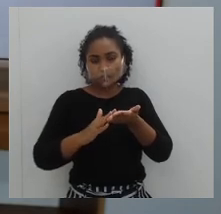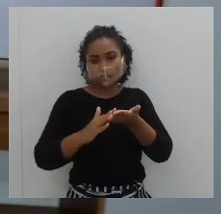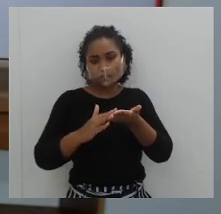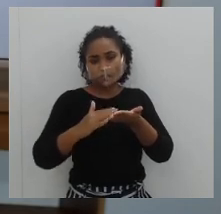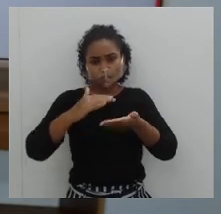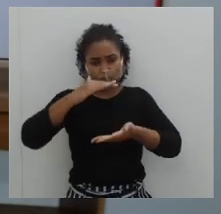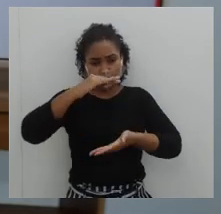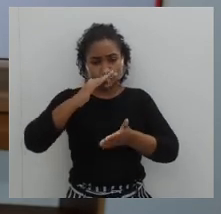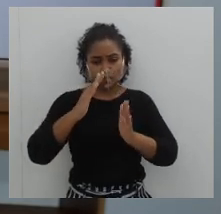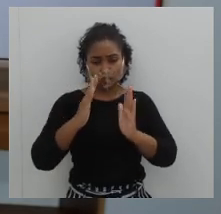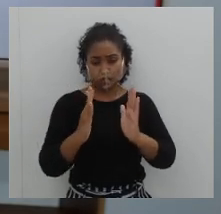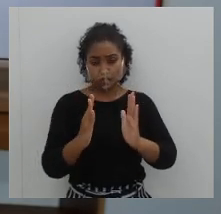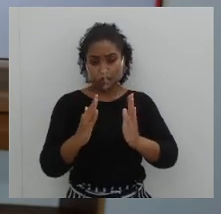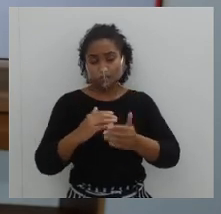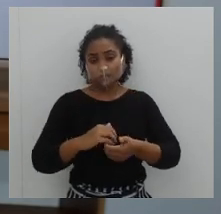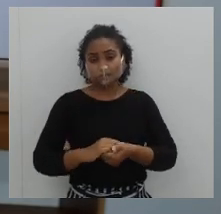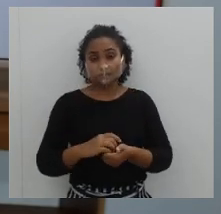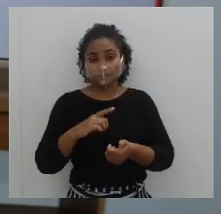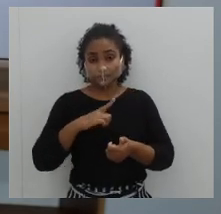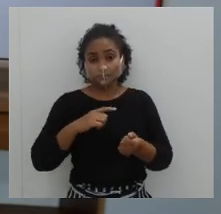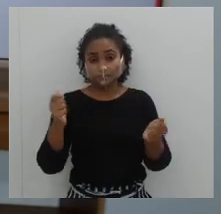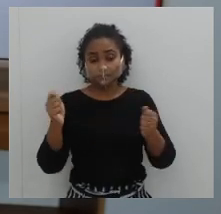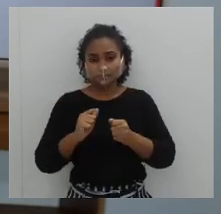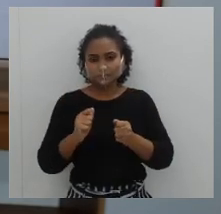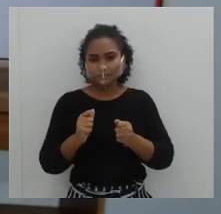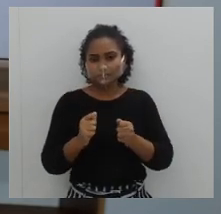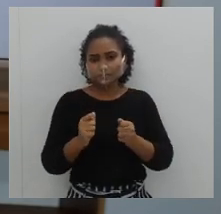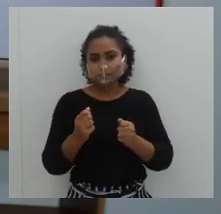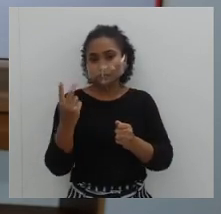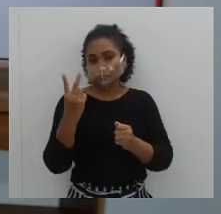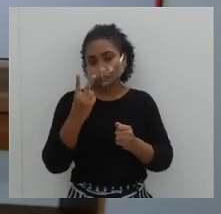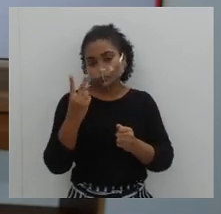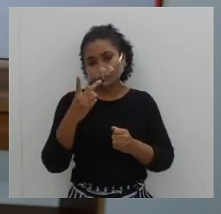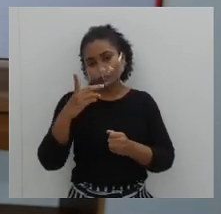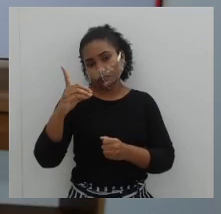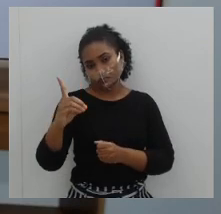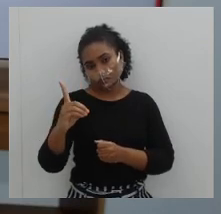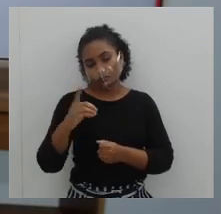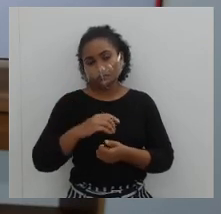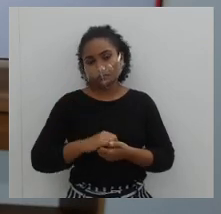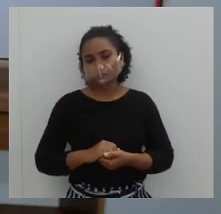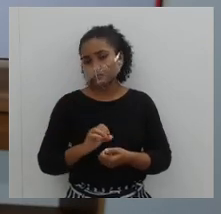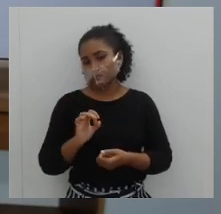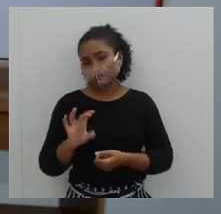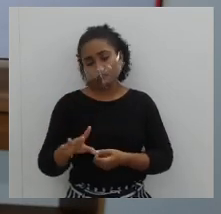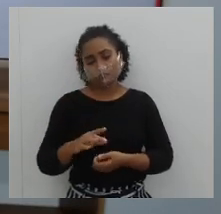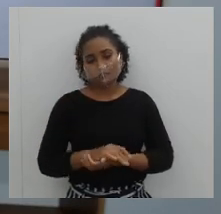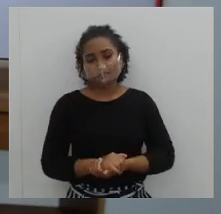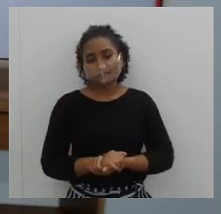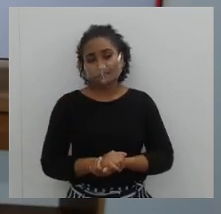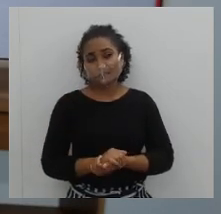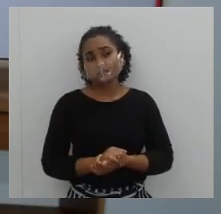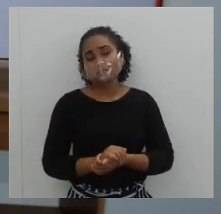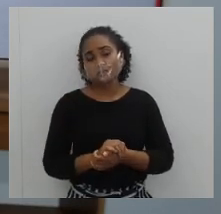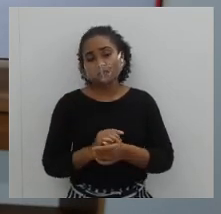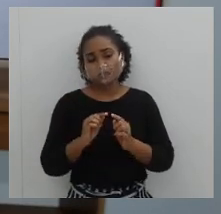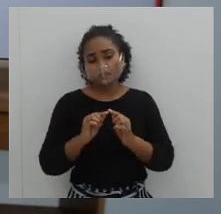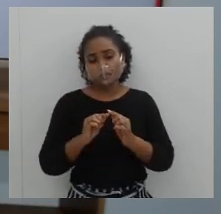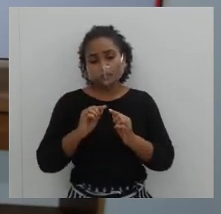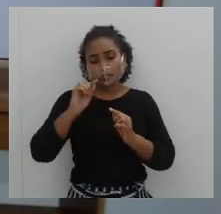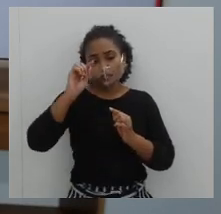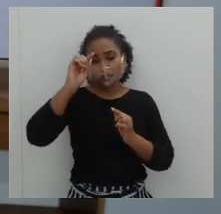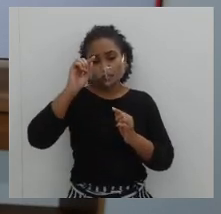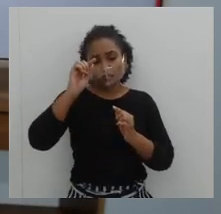da caixa. Então, essa face é bidimensional, só tem 2 dimensões, altura